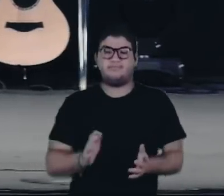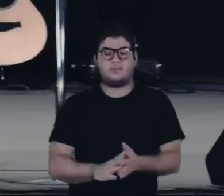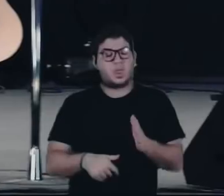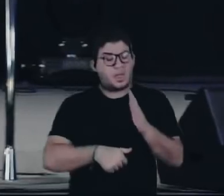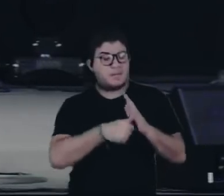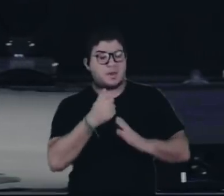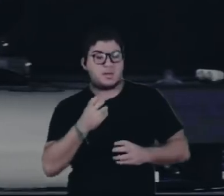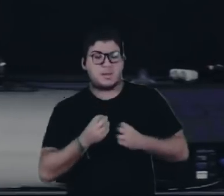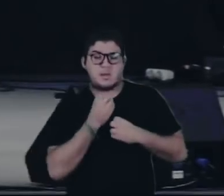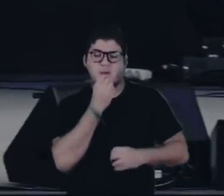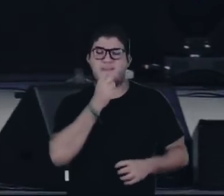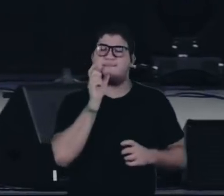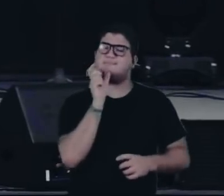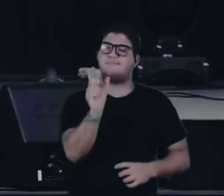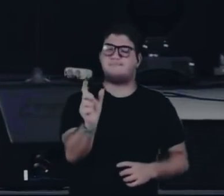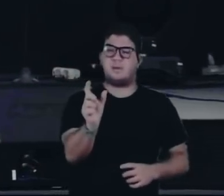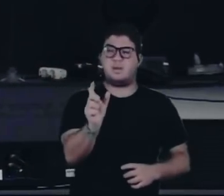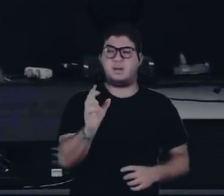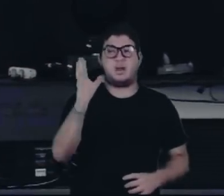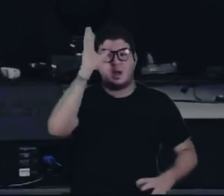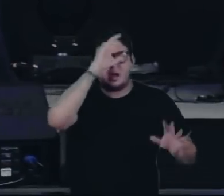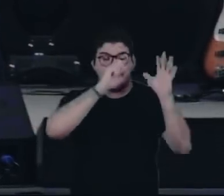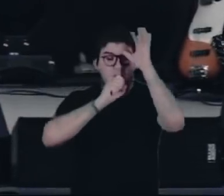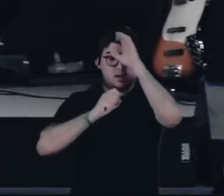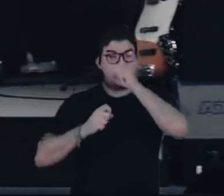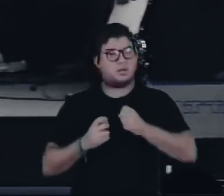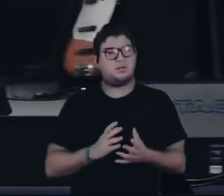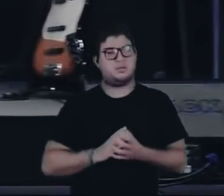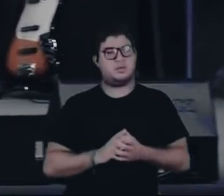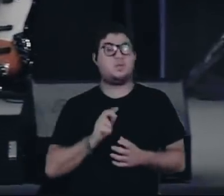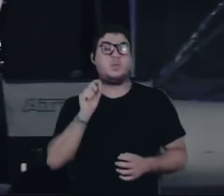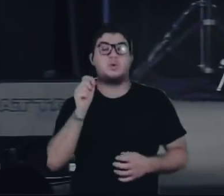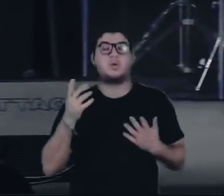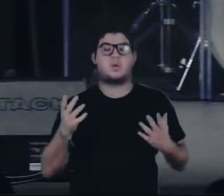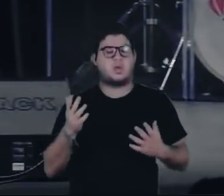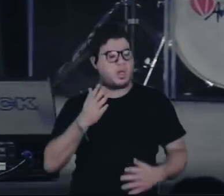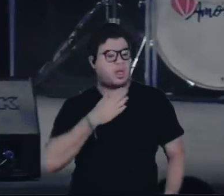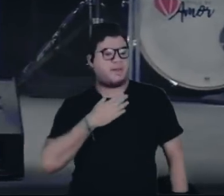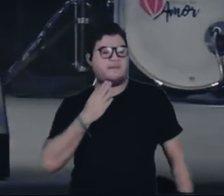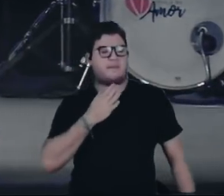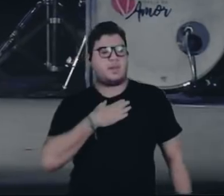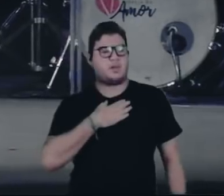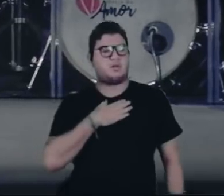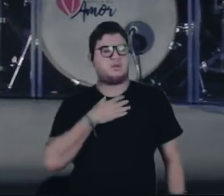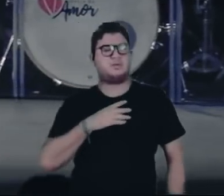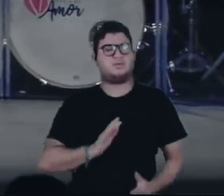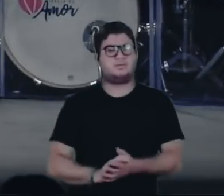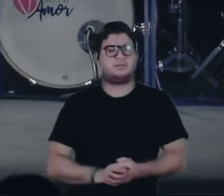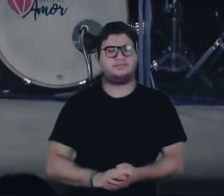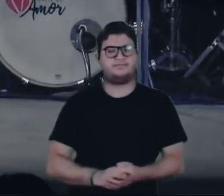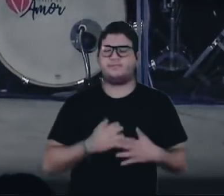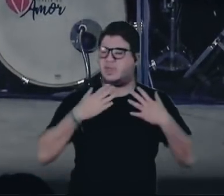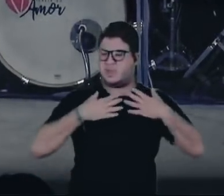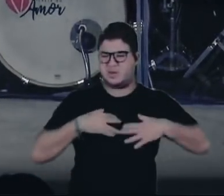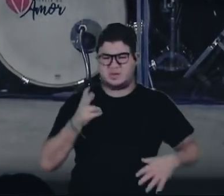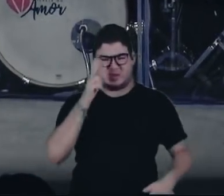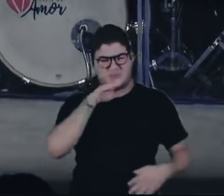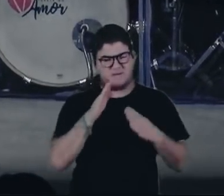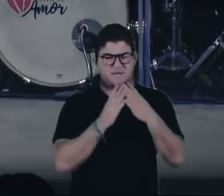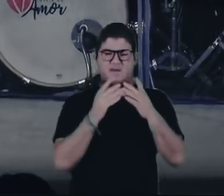primeira palavra que uma criança vai aprender é meu. Eu estou cansado de ver isso lá em